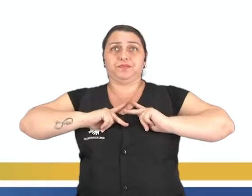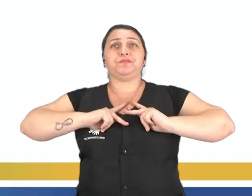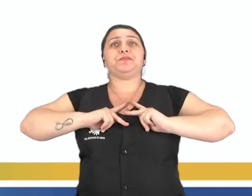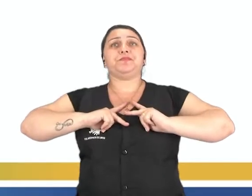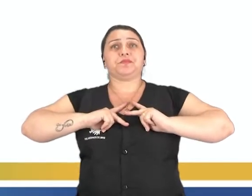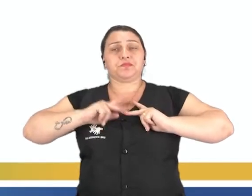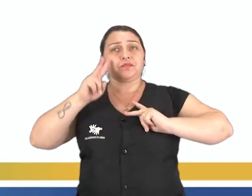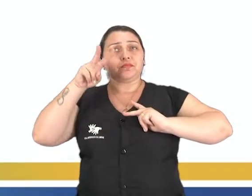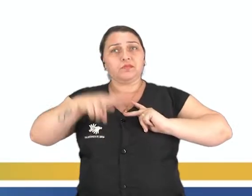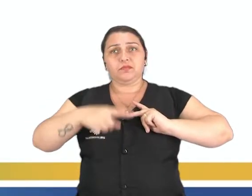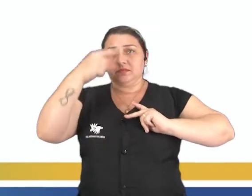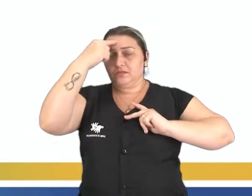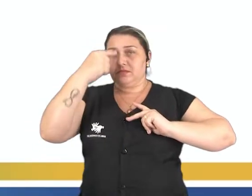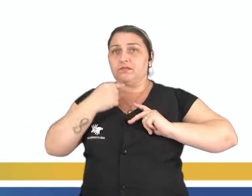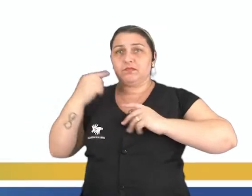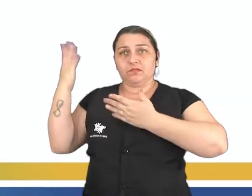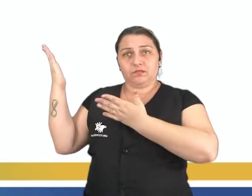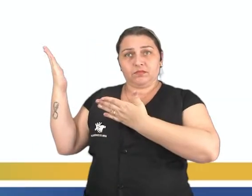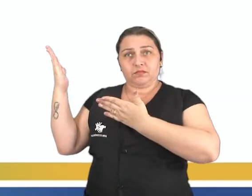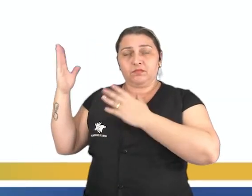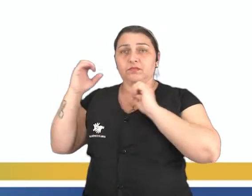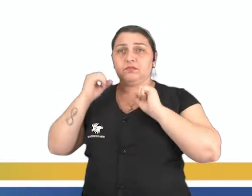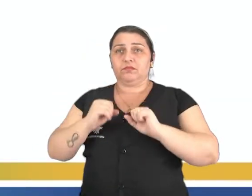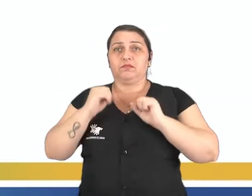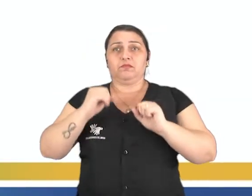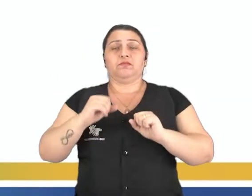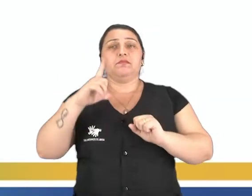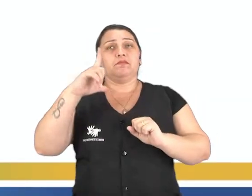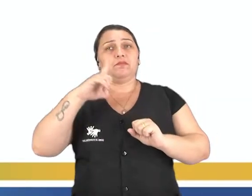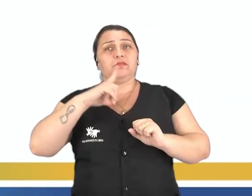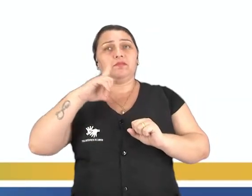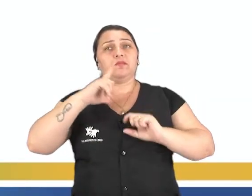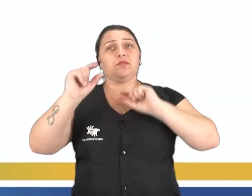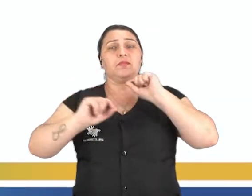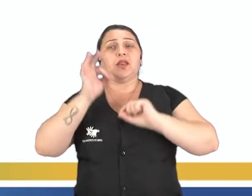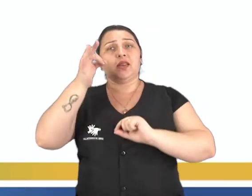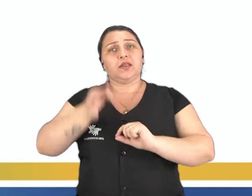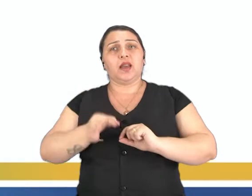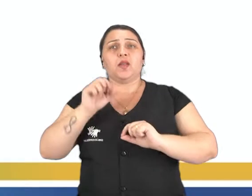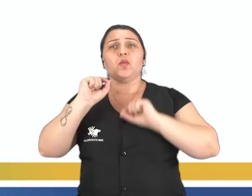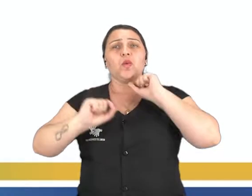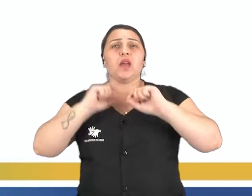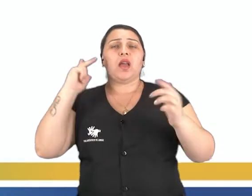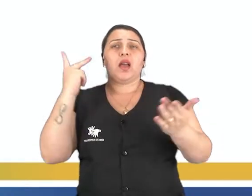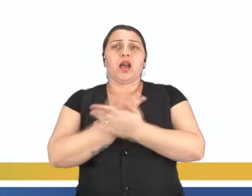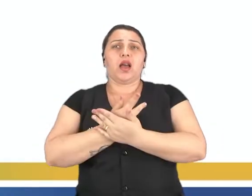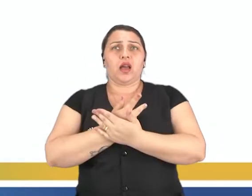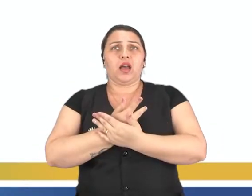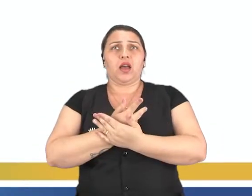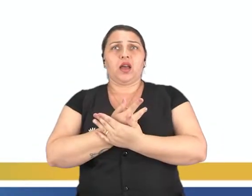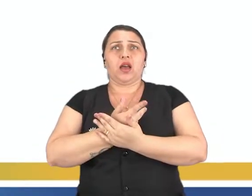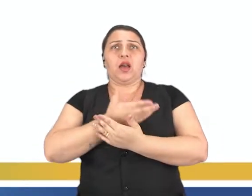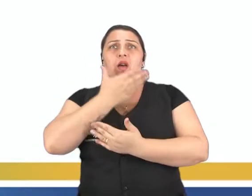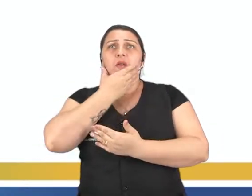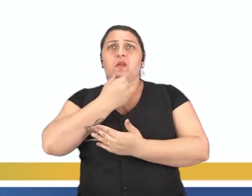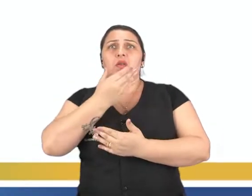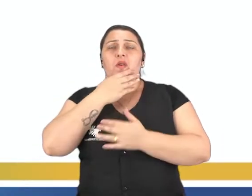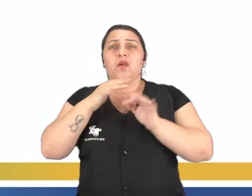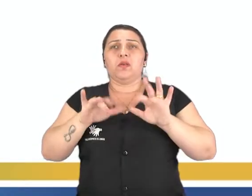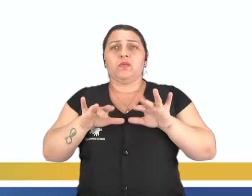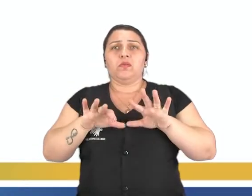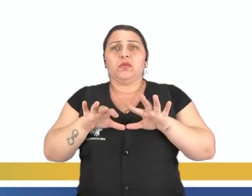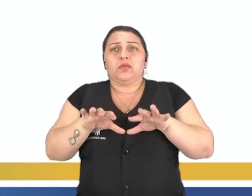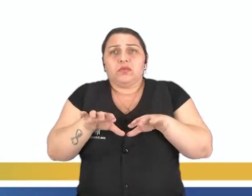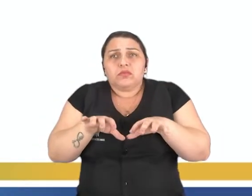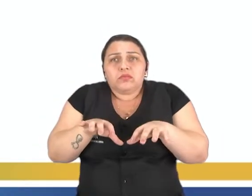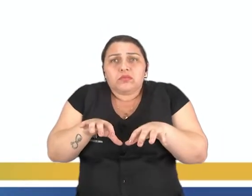está vendo essas imagens e a gente pode já ter uma noção do que é certo, o que é errado. Será que esse menino aí com o computador está